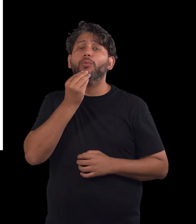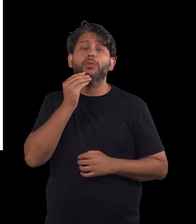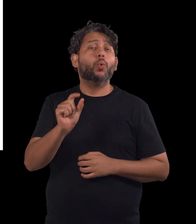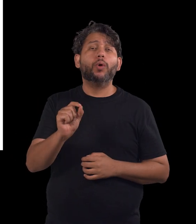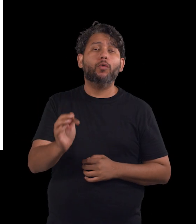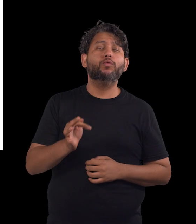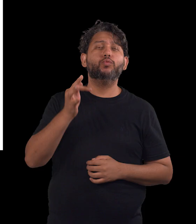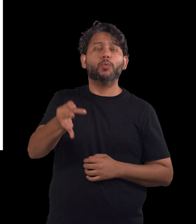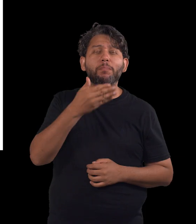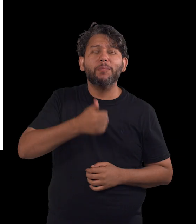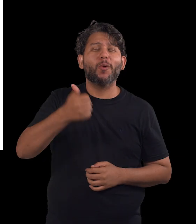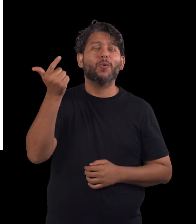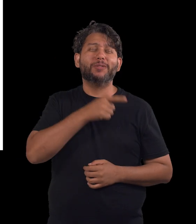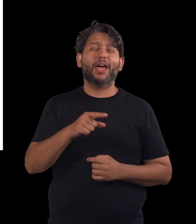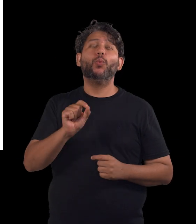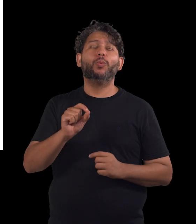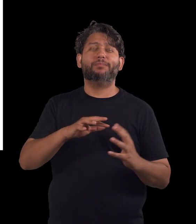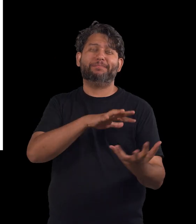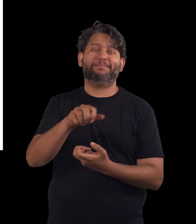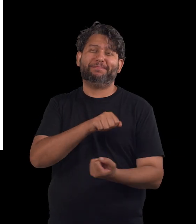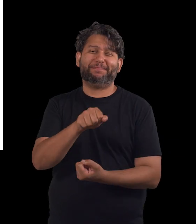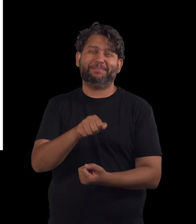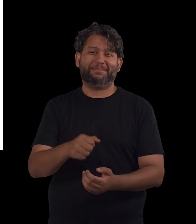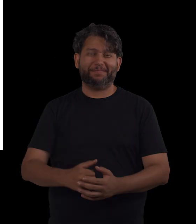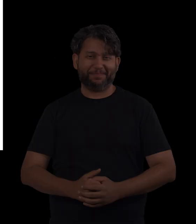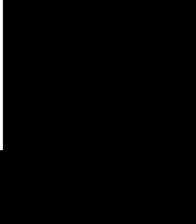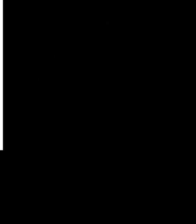caminho para um futuro verdadeiramente sustentável.